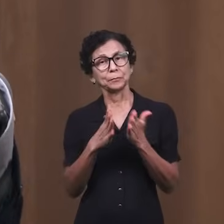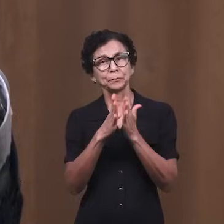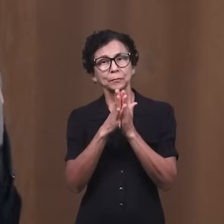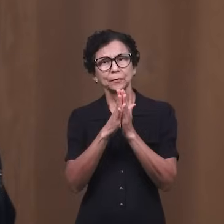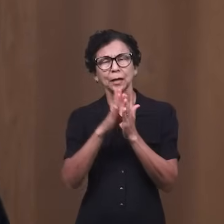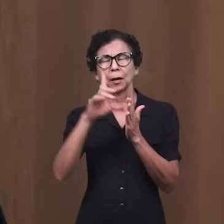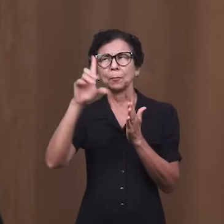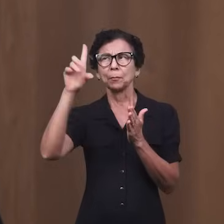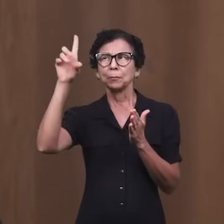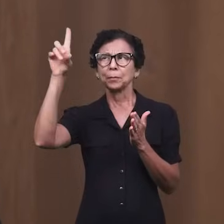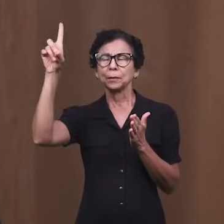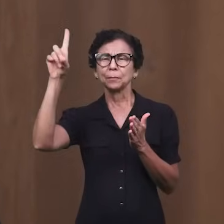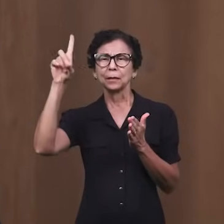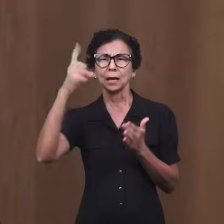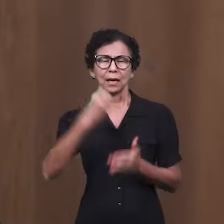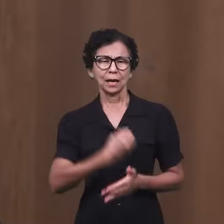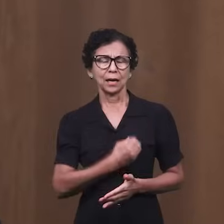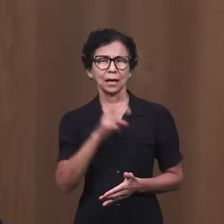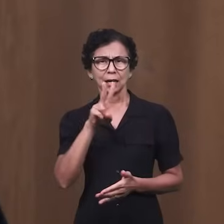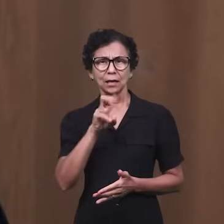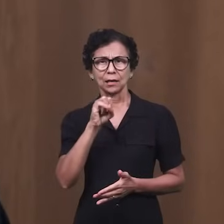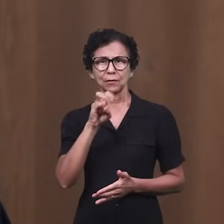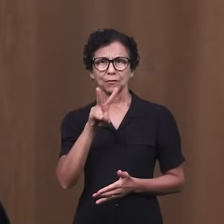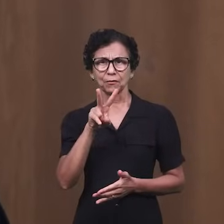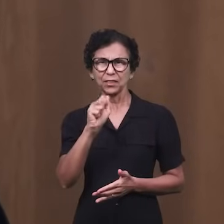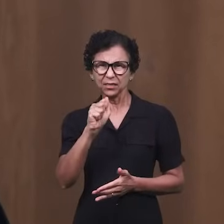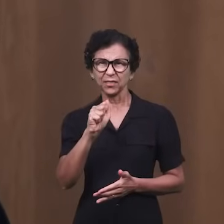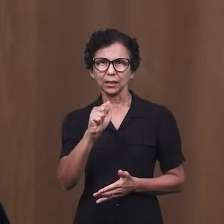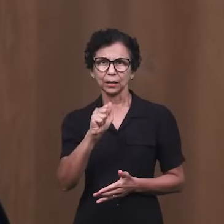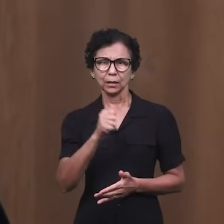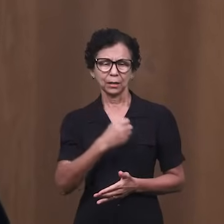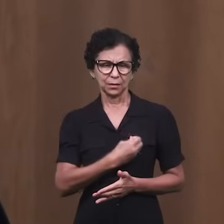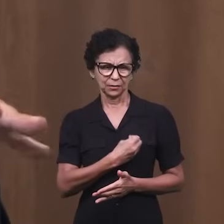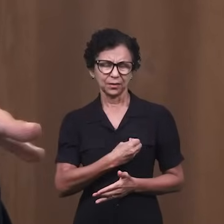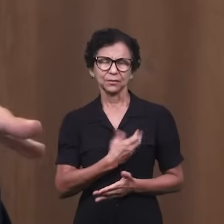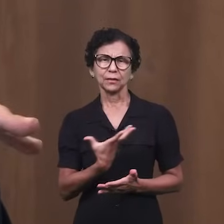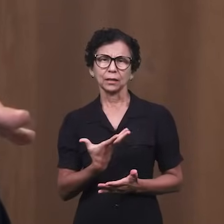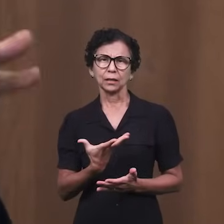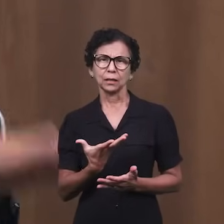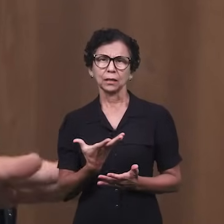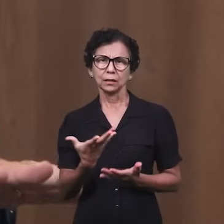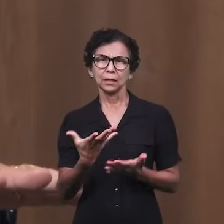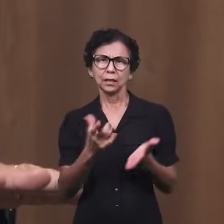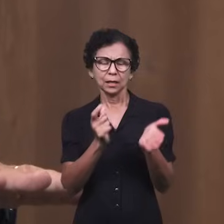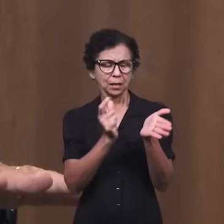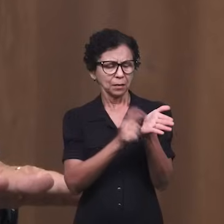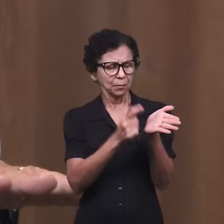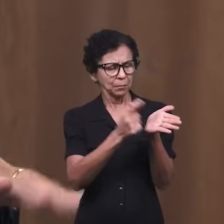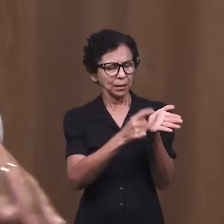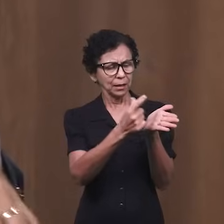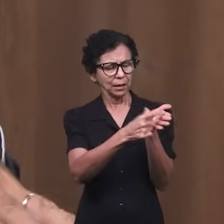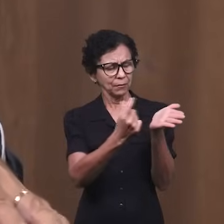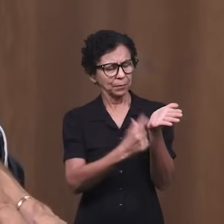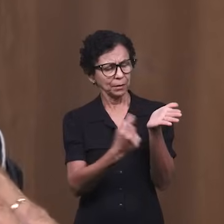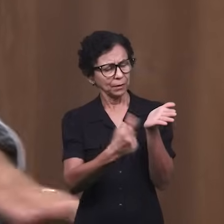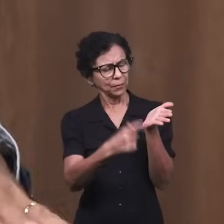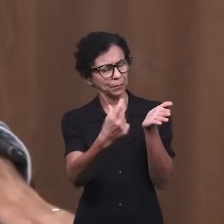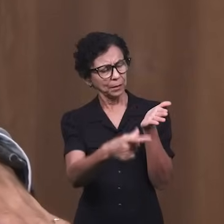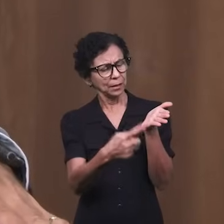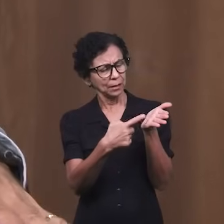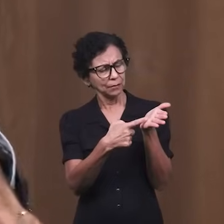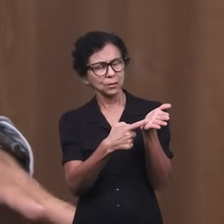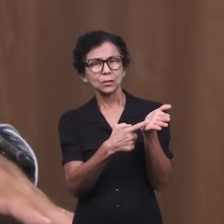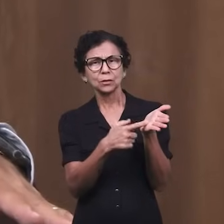vivo ele pode por meio de palavras que são estáticas estão escritas ali as tintas já